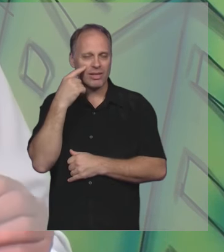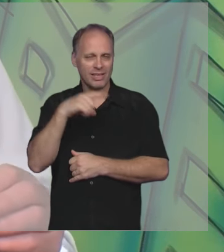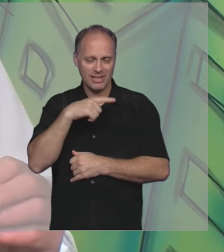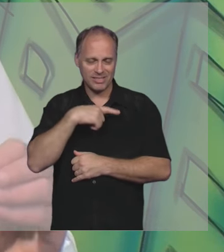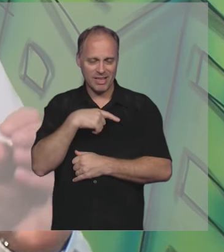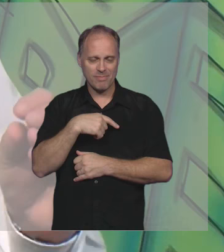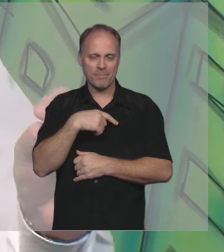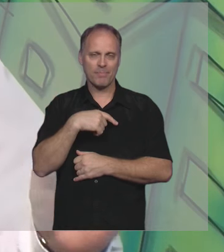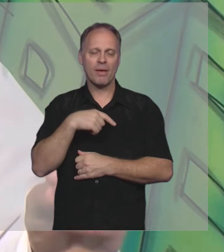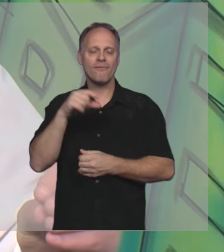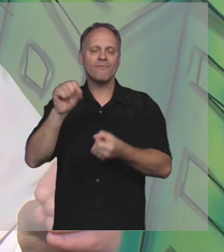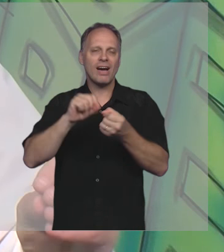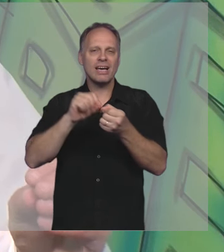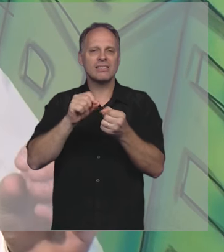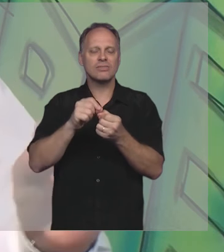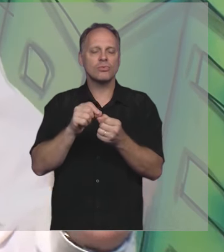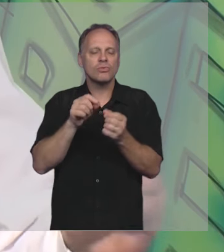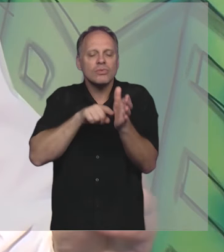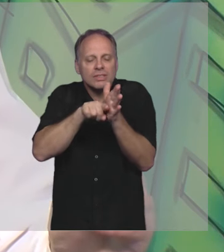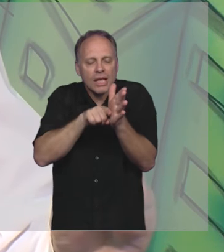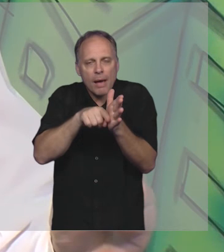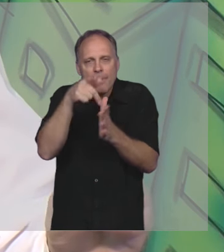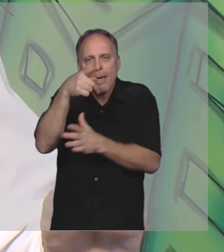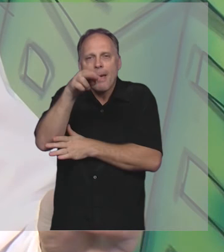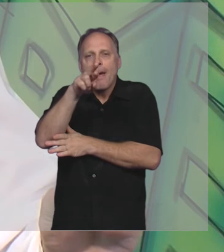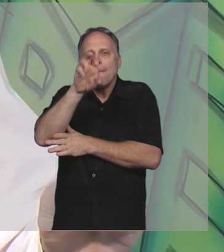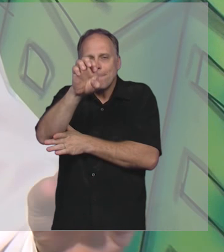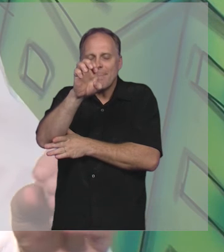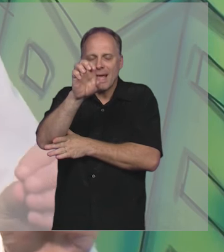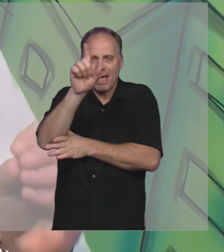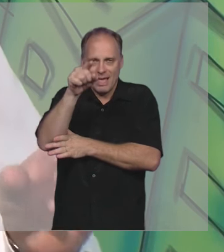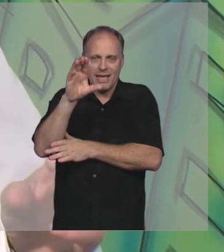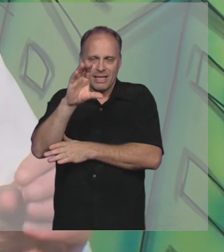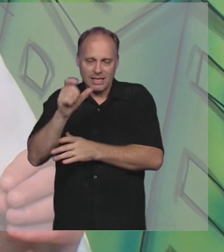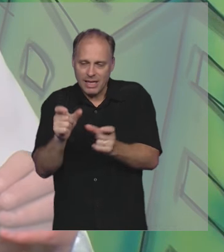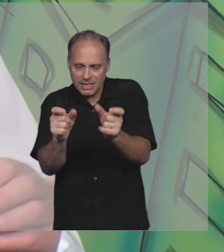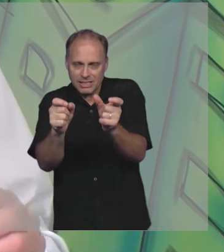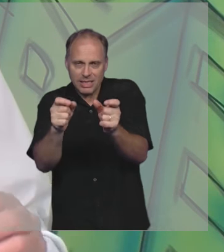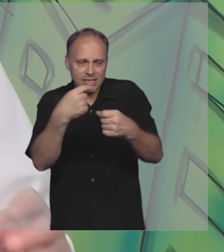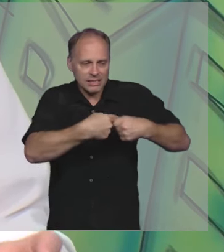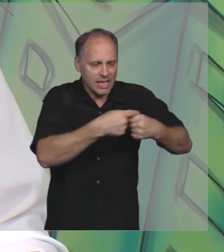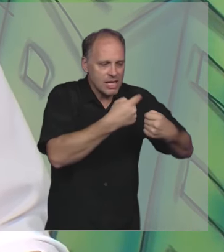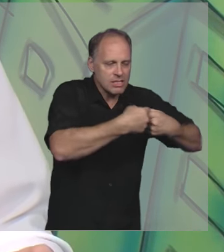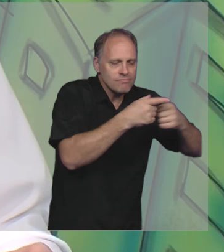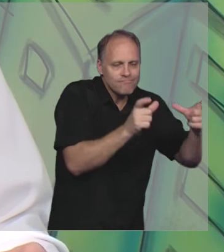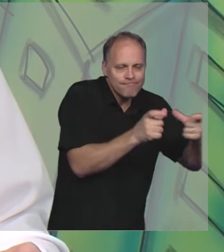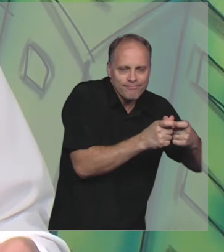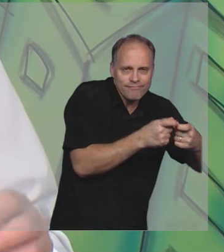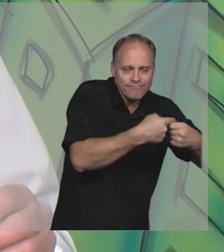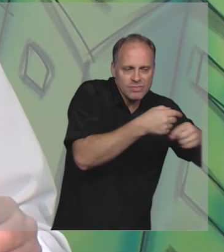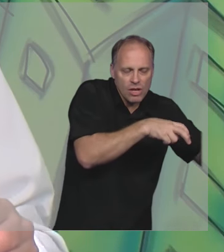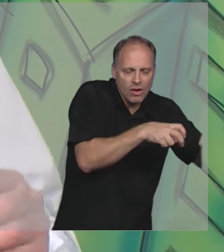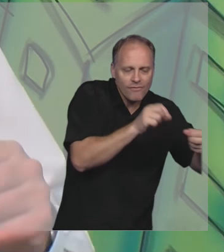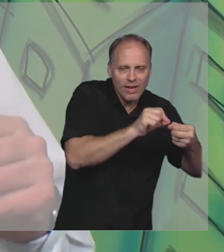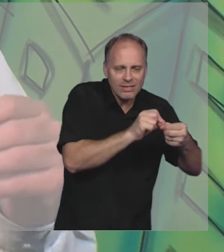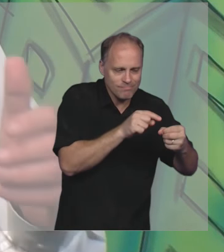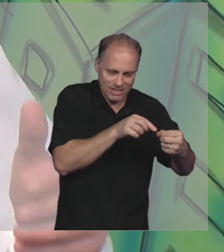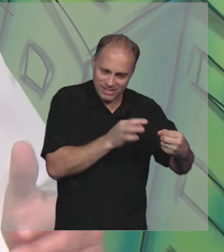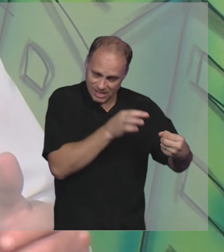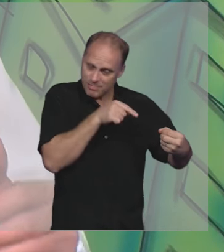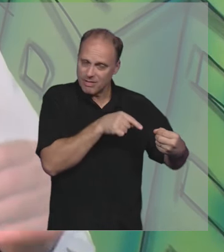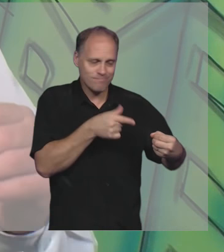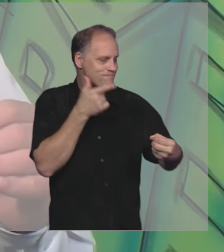típico, tu consegue fazer um pré-câncer lá naquela cidade do interior, mas tu não consegue fazer o tratamento adequado